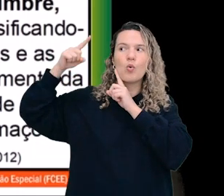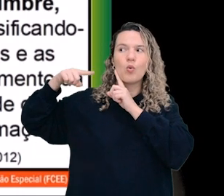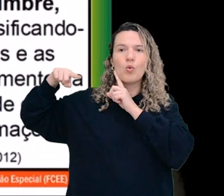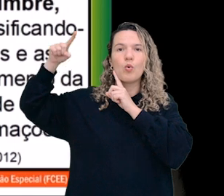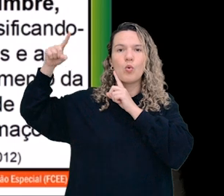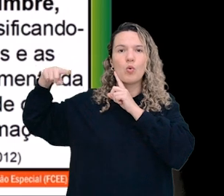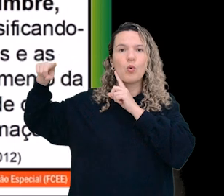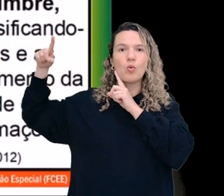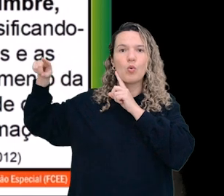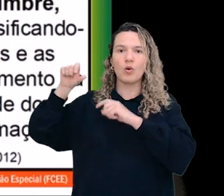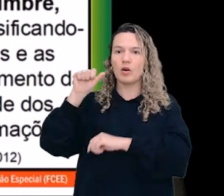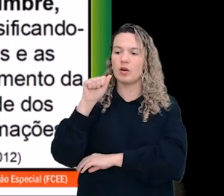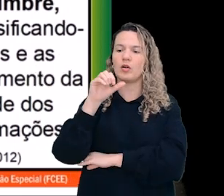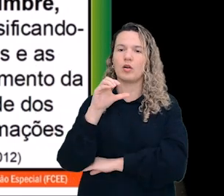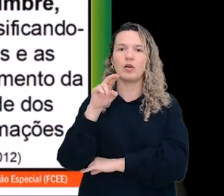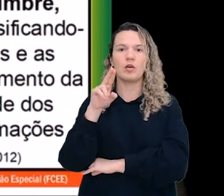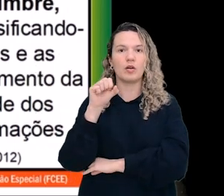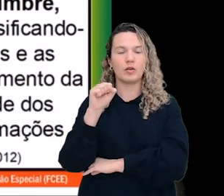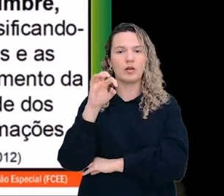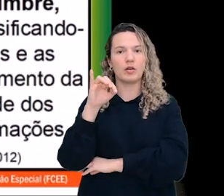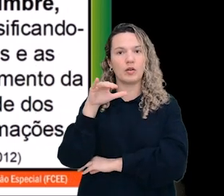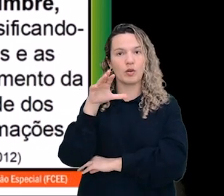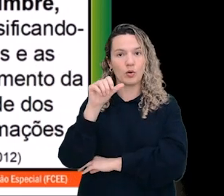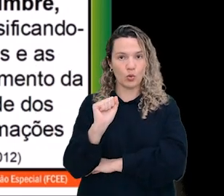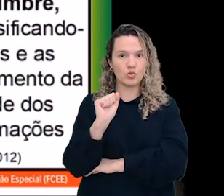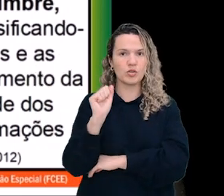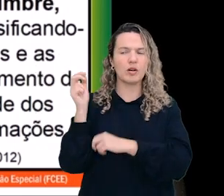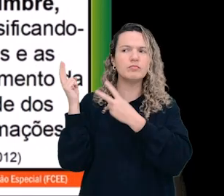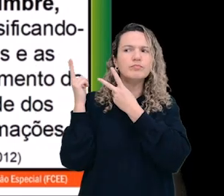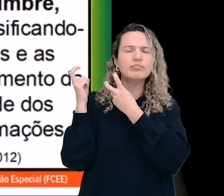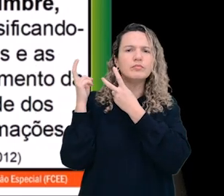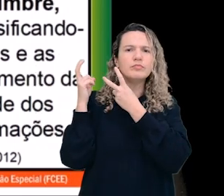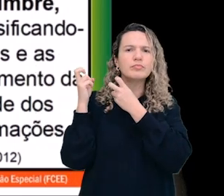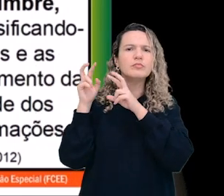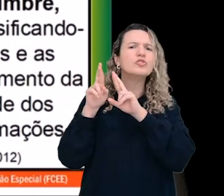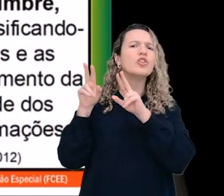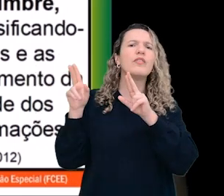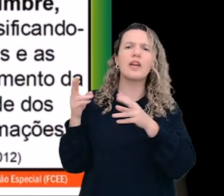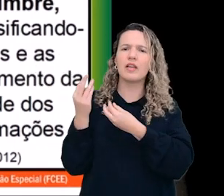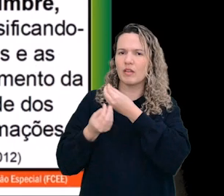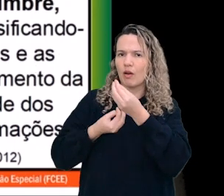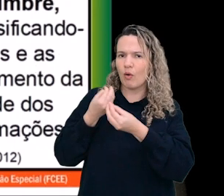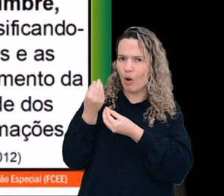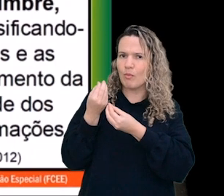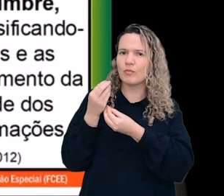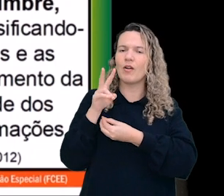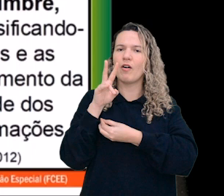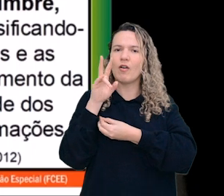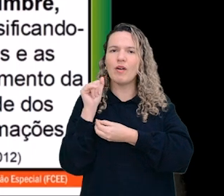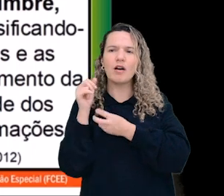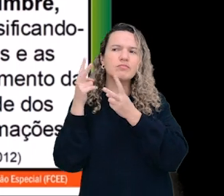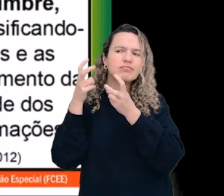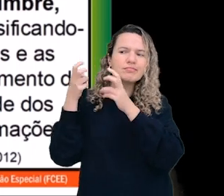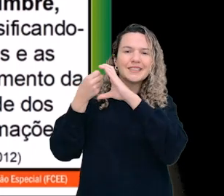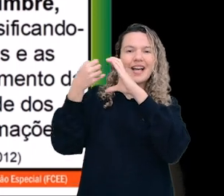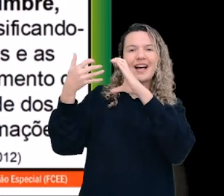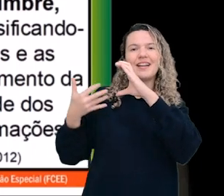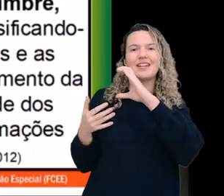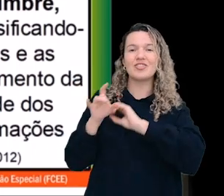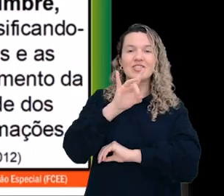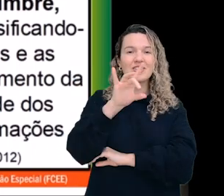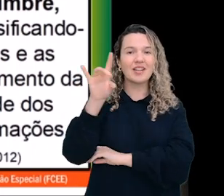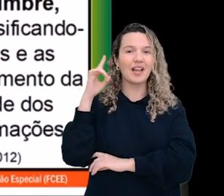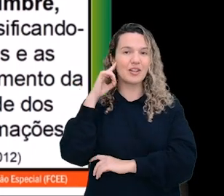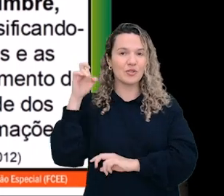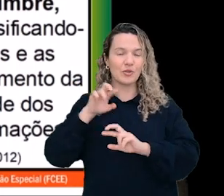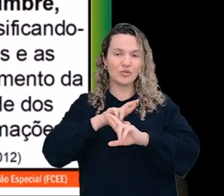onda acústica. E essa discriminação dessas ondas vai fornecer a percepção de